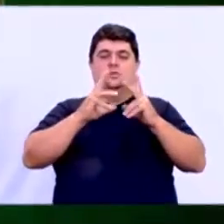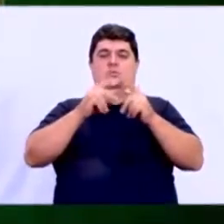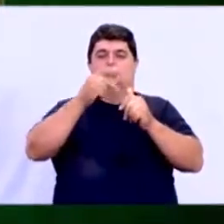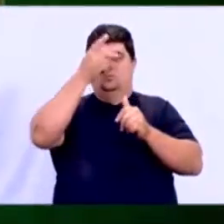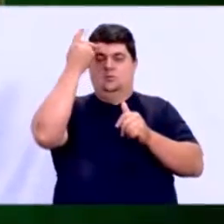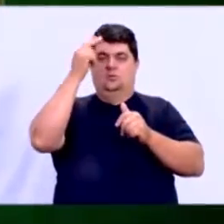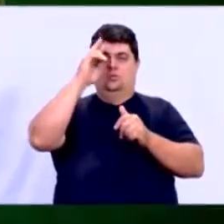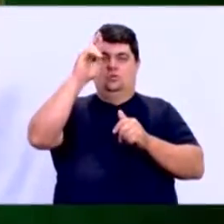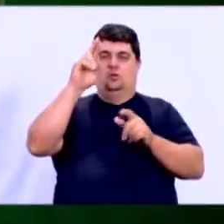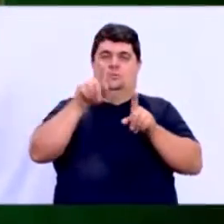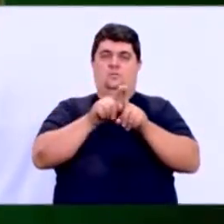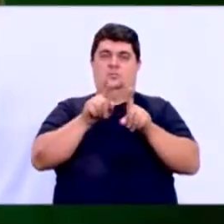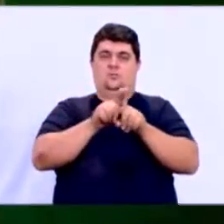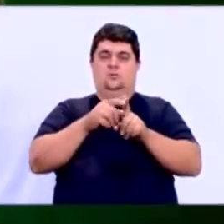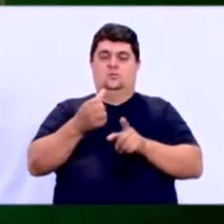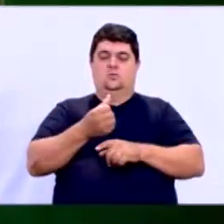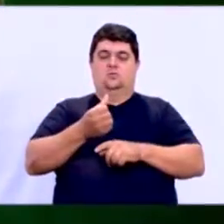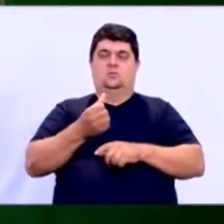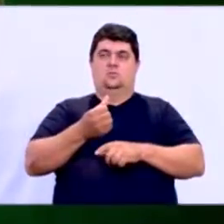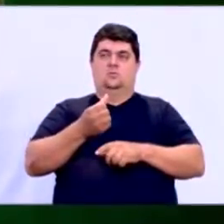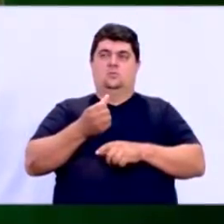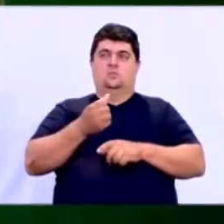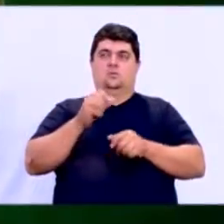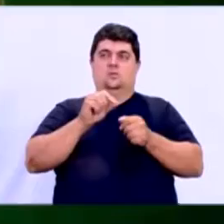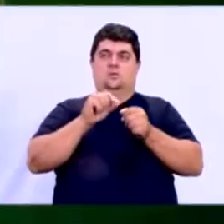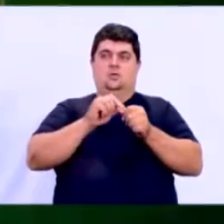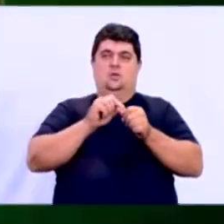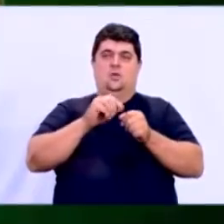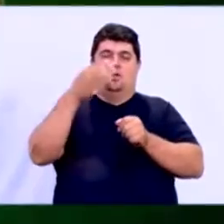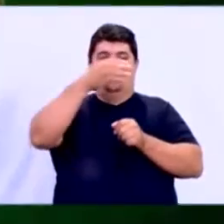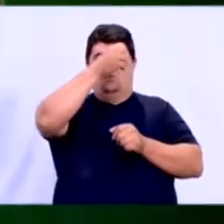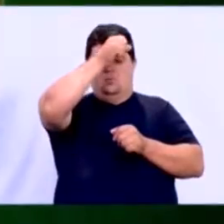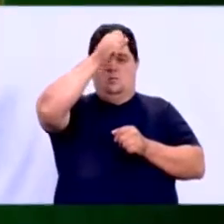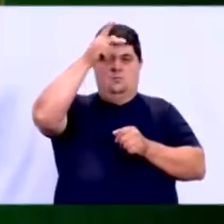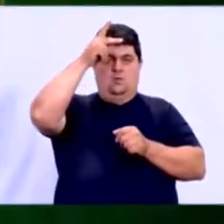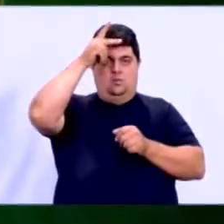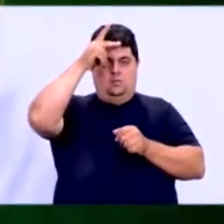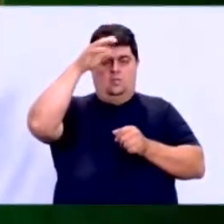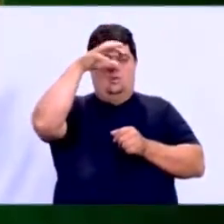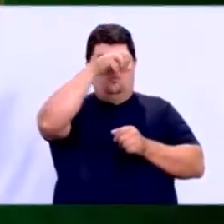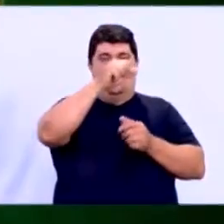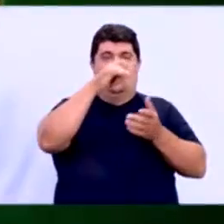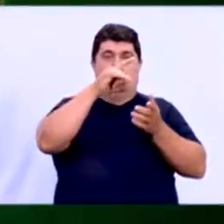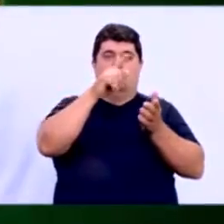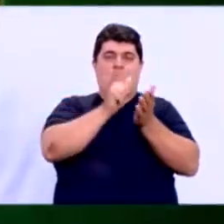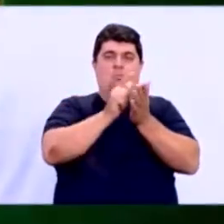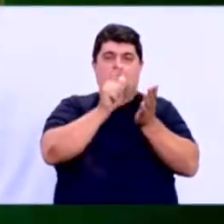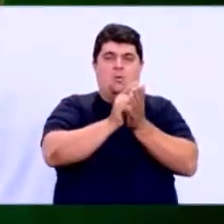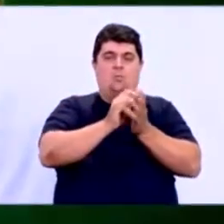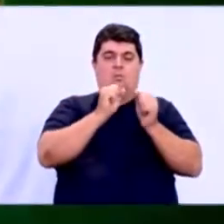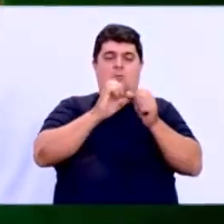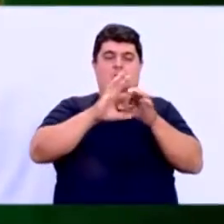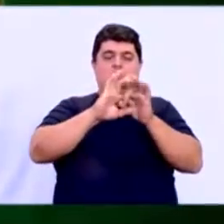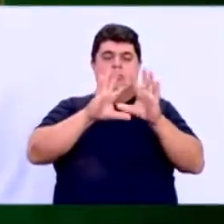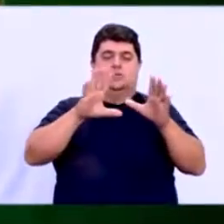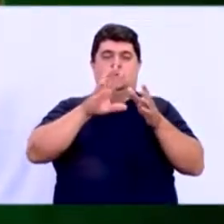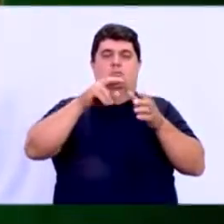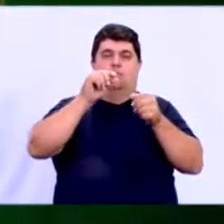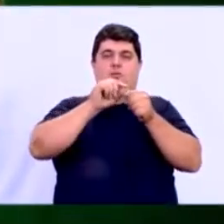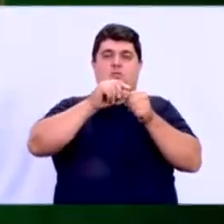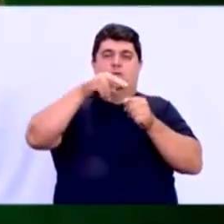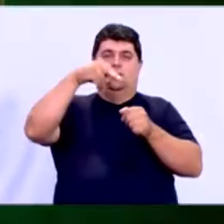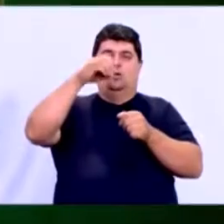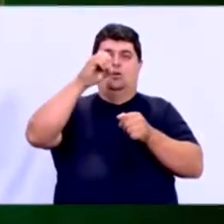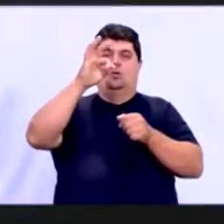responsáveis. Sexto passo: aparato fiscal. Na Prefeitura, solicite autorização para a impressão de notas